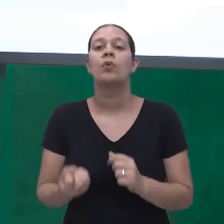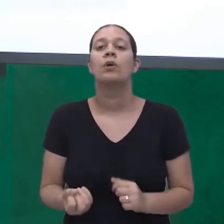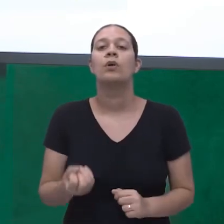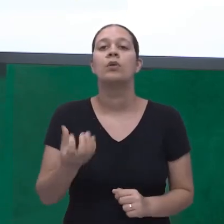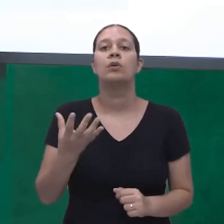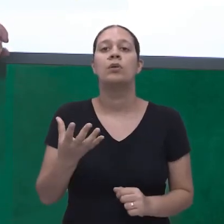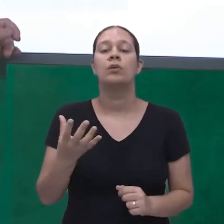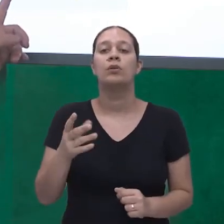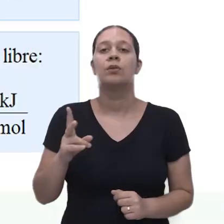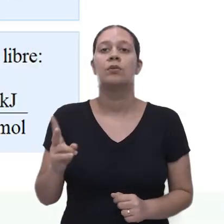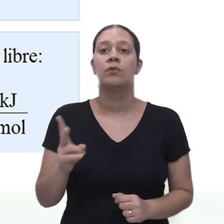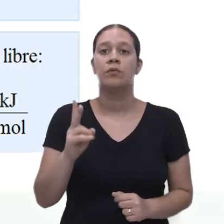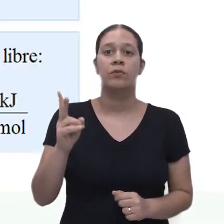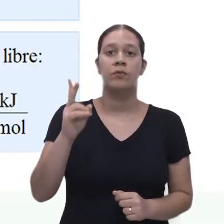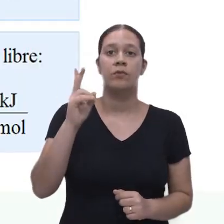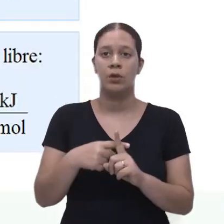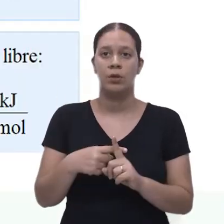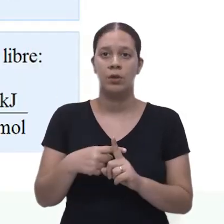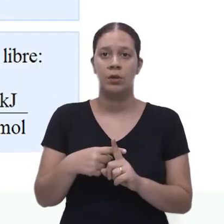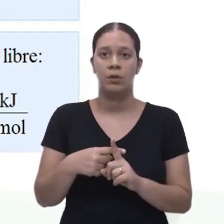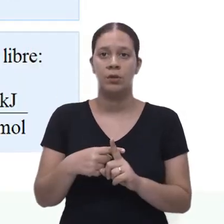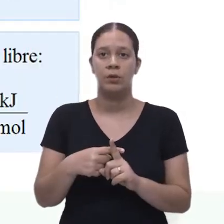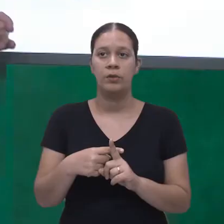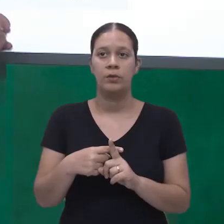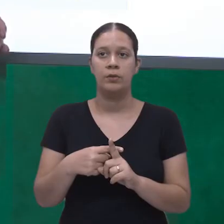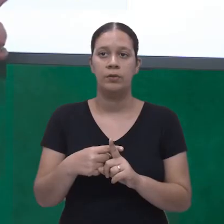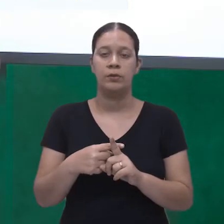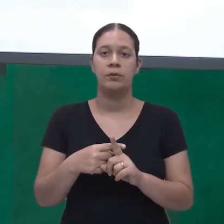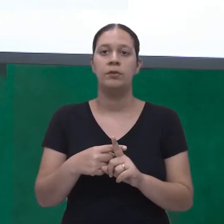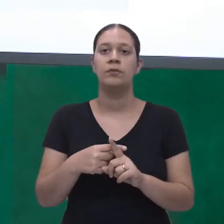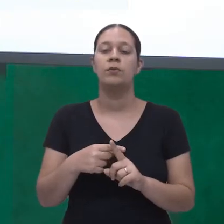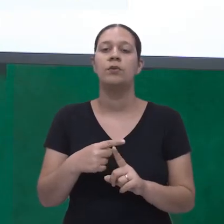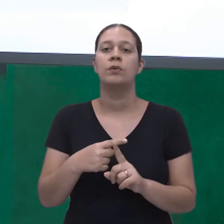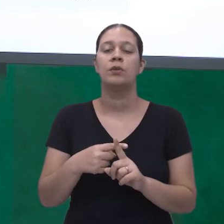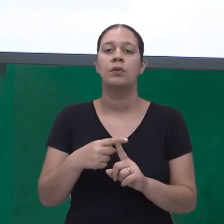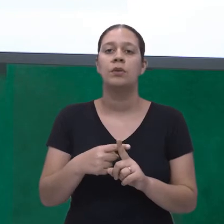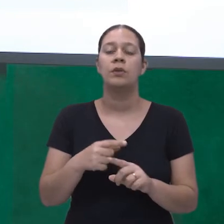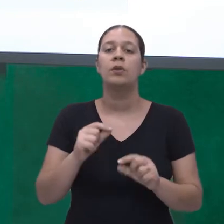é quando o valor de Gibbs é positivo. E para o valor dar